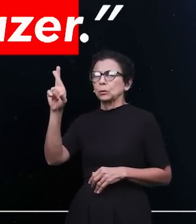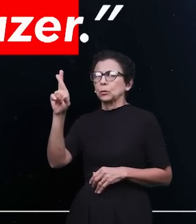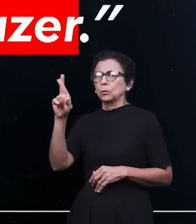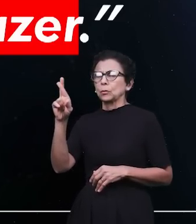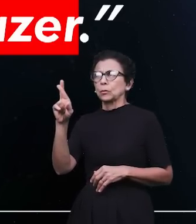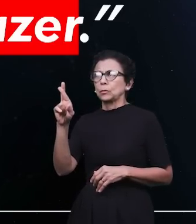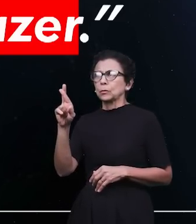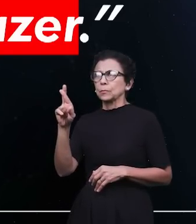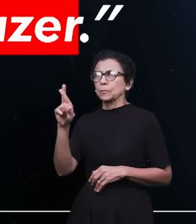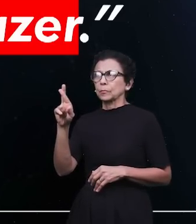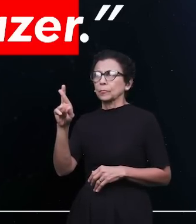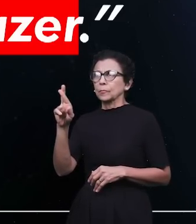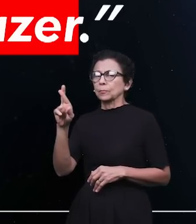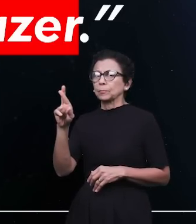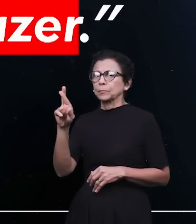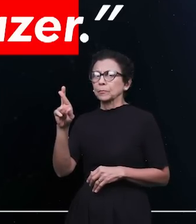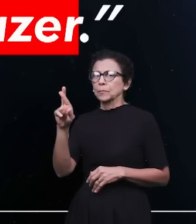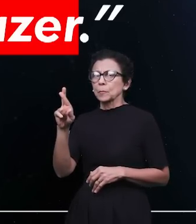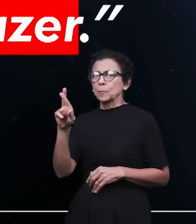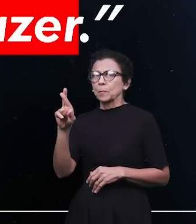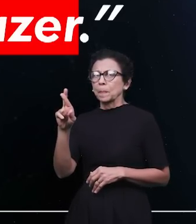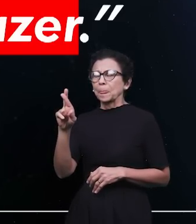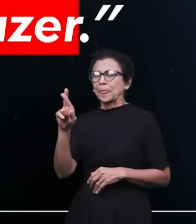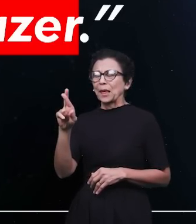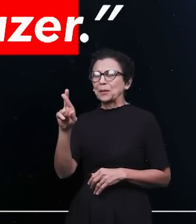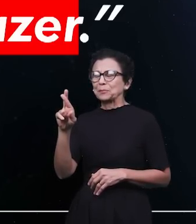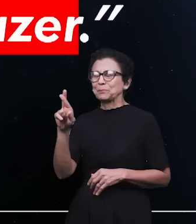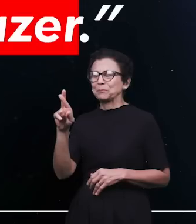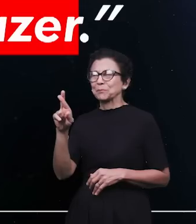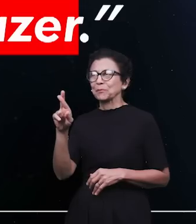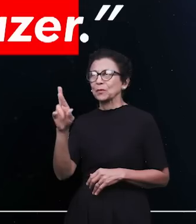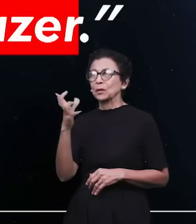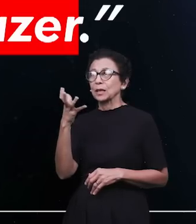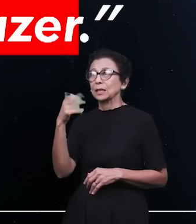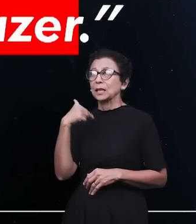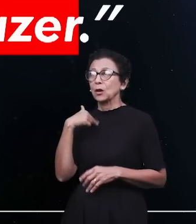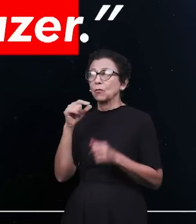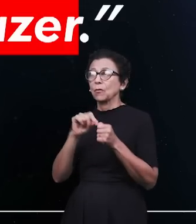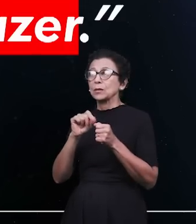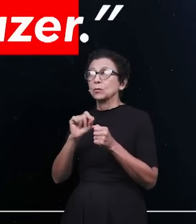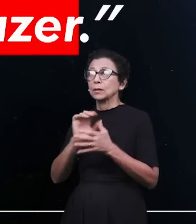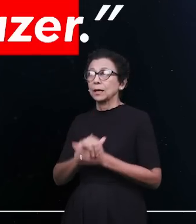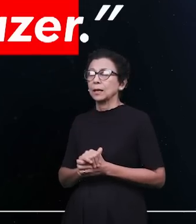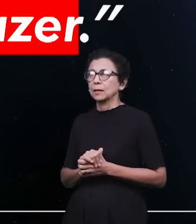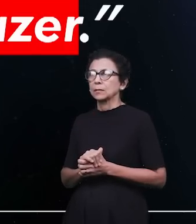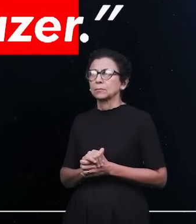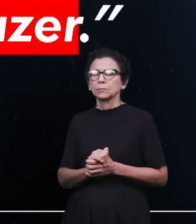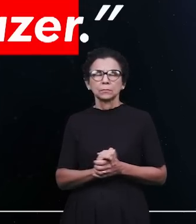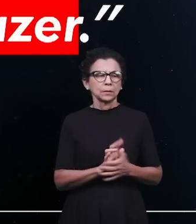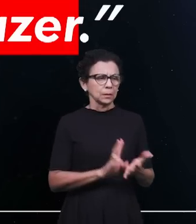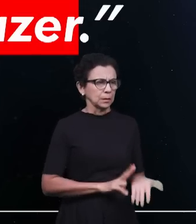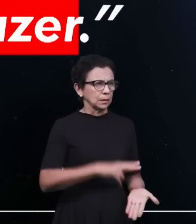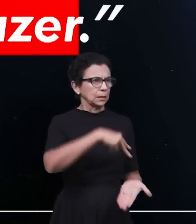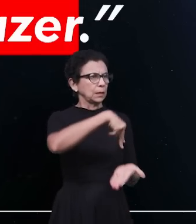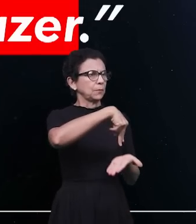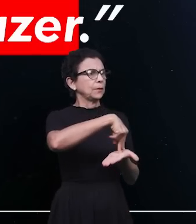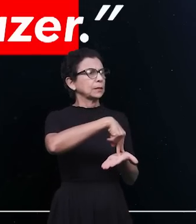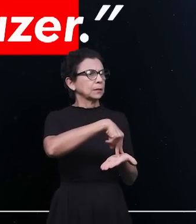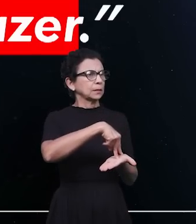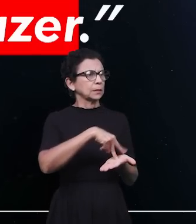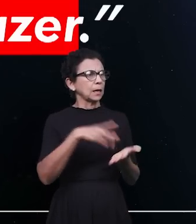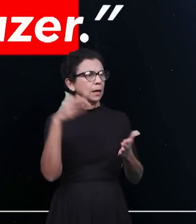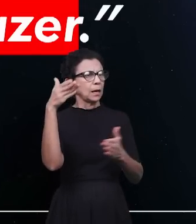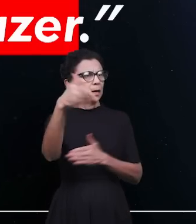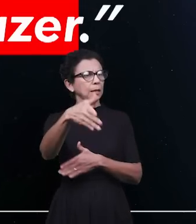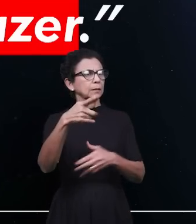faça? Que faça. Que queres que faça? Obrigado, Sérgio. E disse-lhe o Senhor: Levanta-te e entra na cidade, e lá